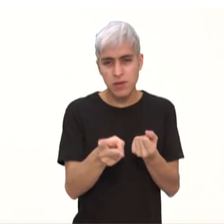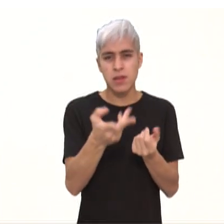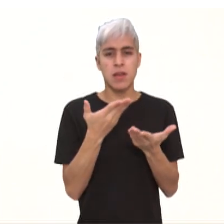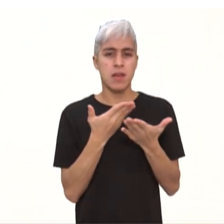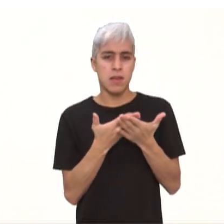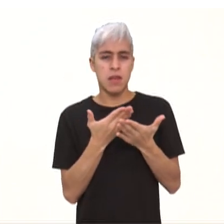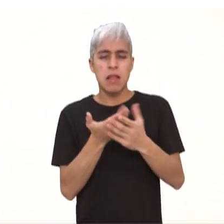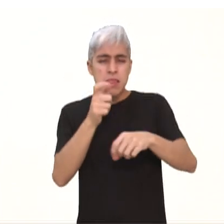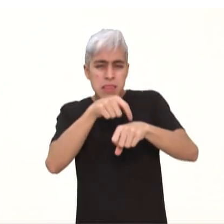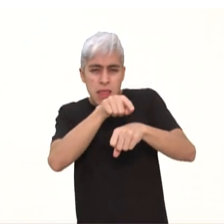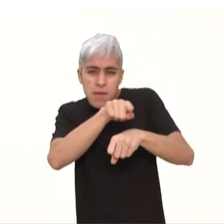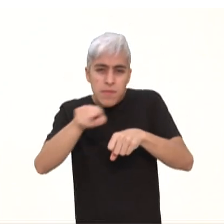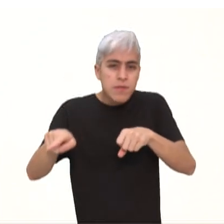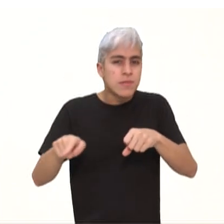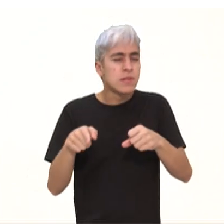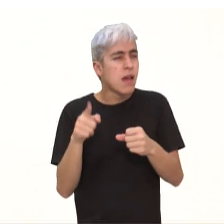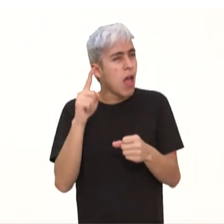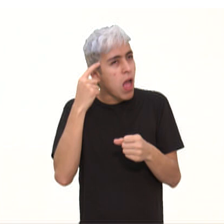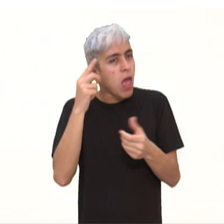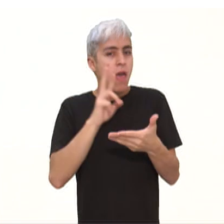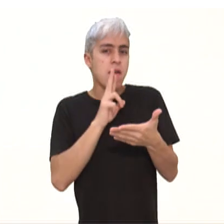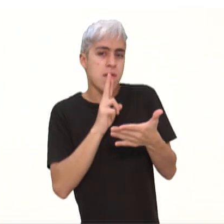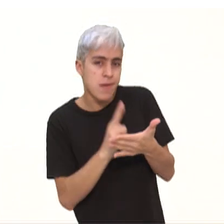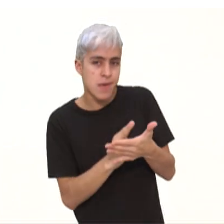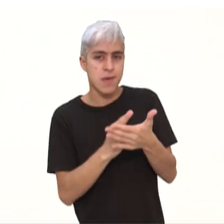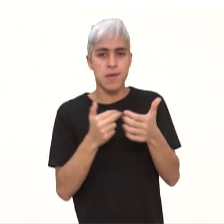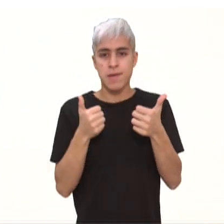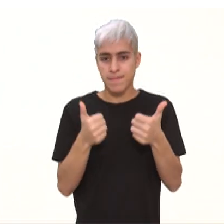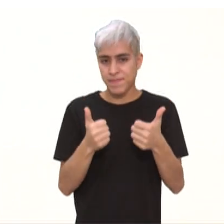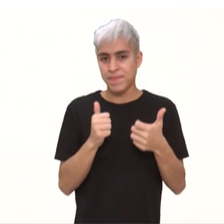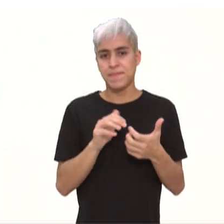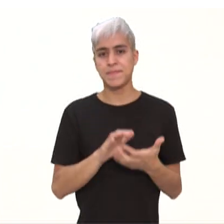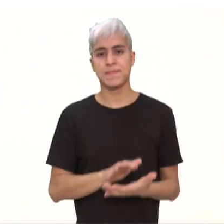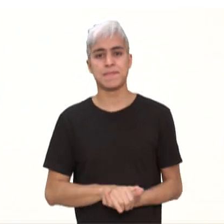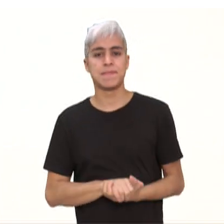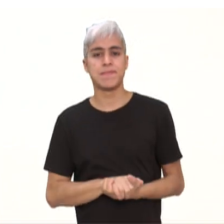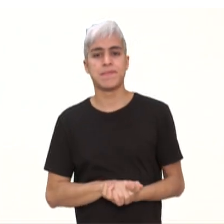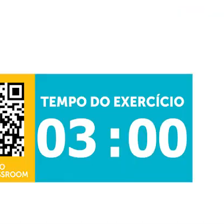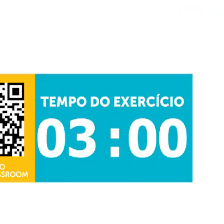Eu dou um tempinho aí para você e você responde aí para mim.